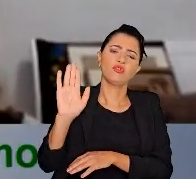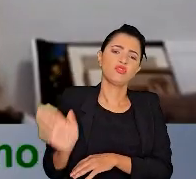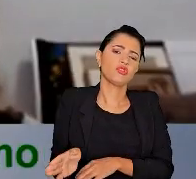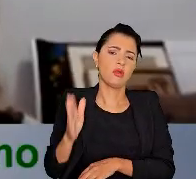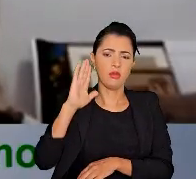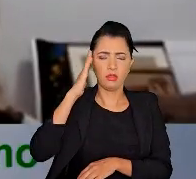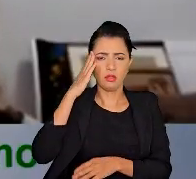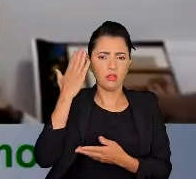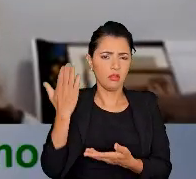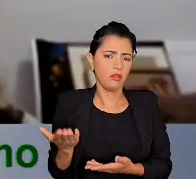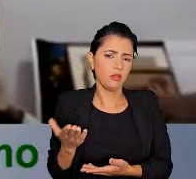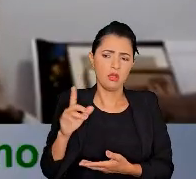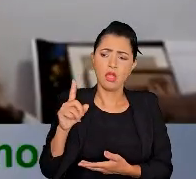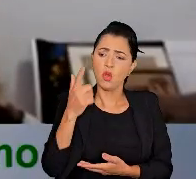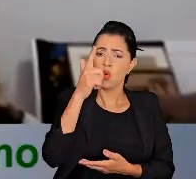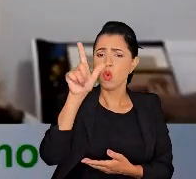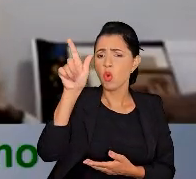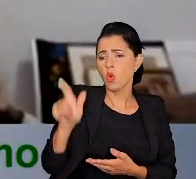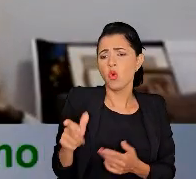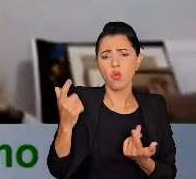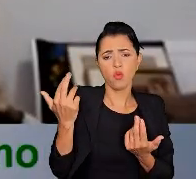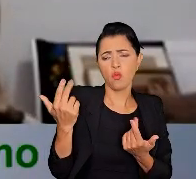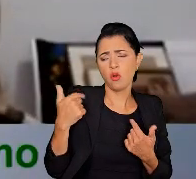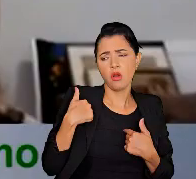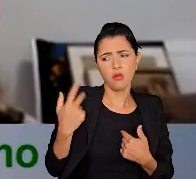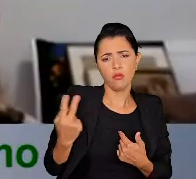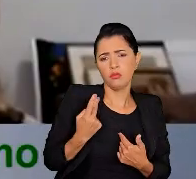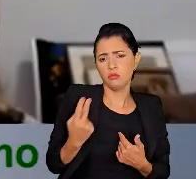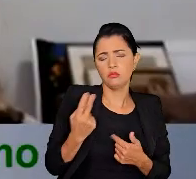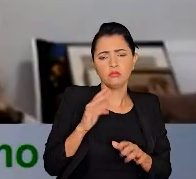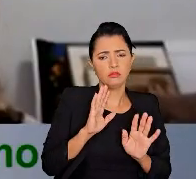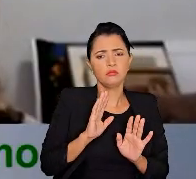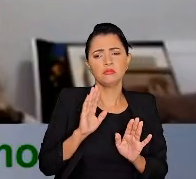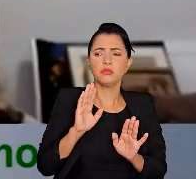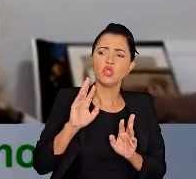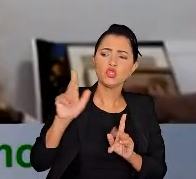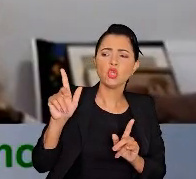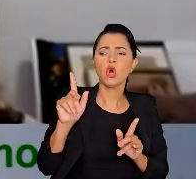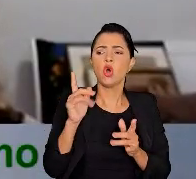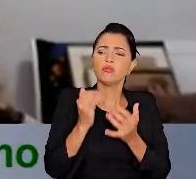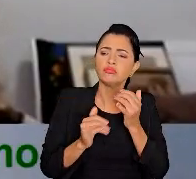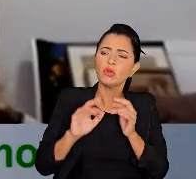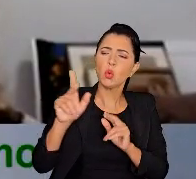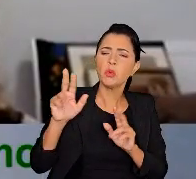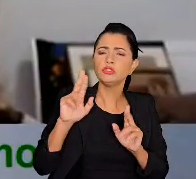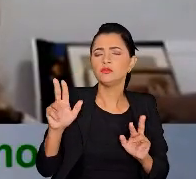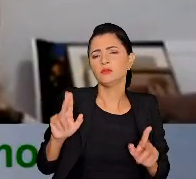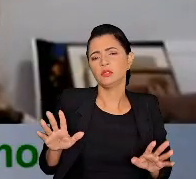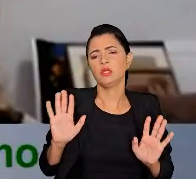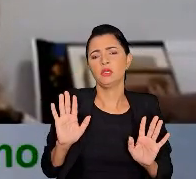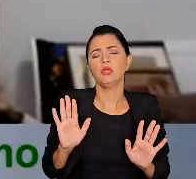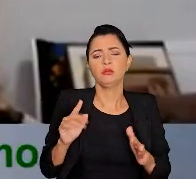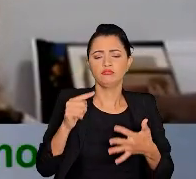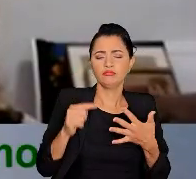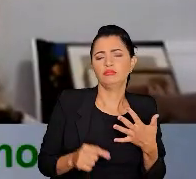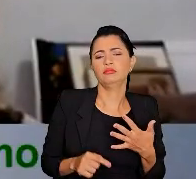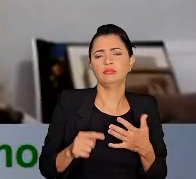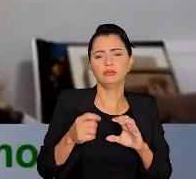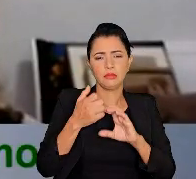entender que é um outro igual a nós, com apenas algumas diferenças que